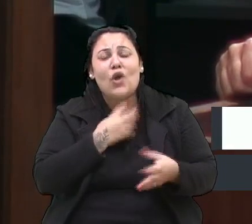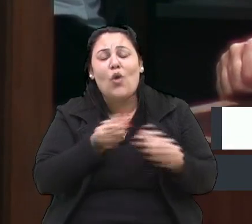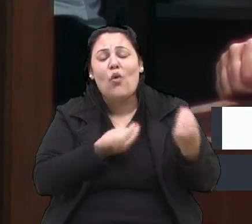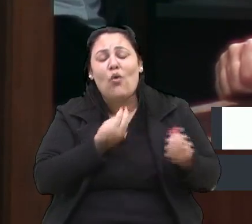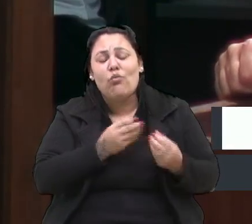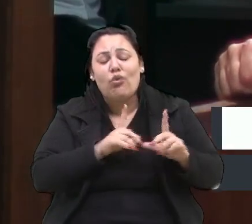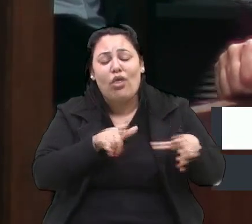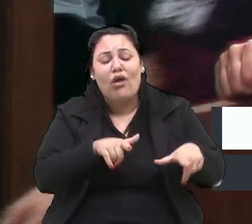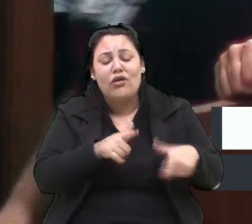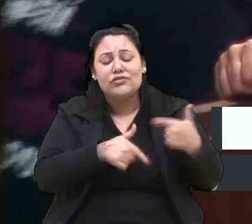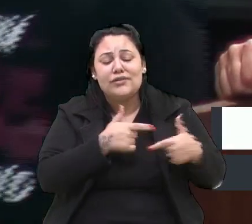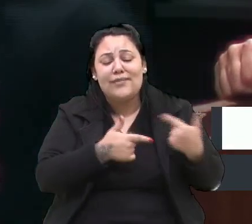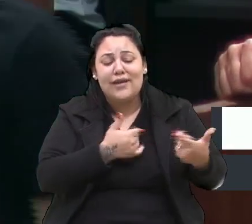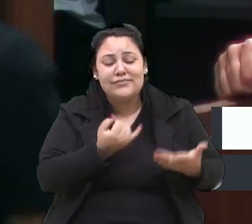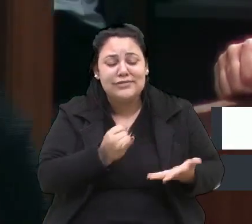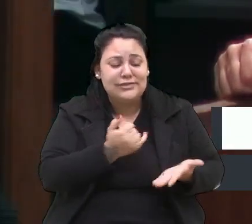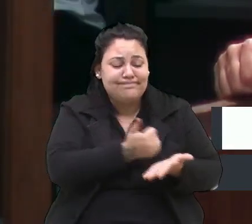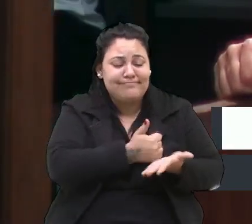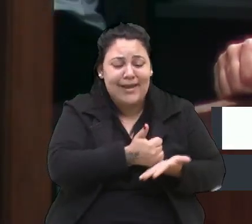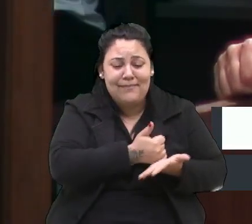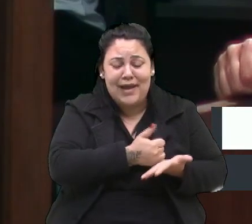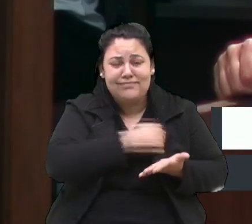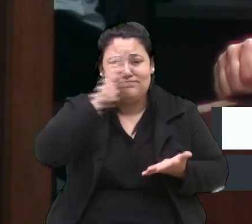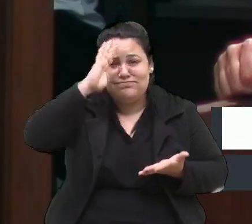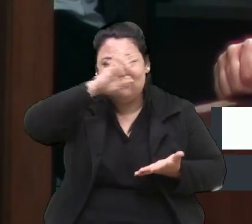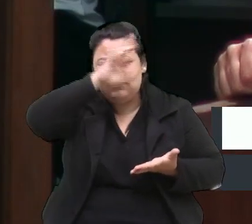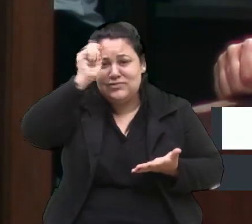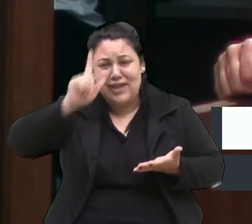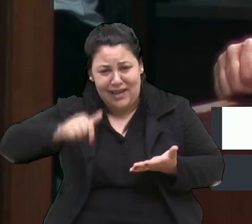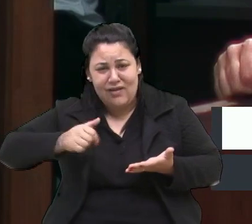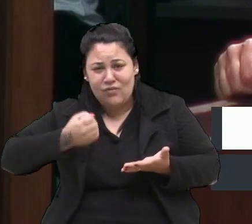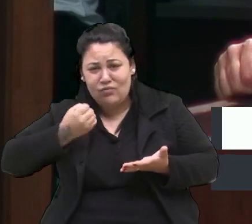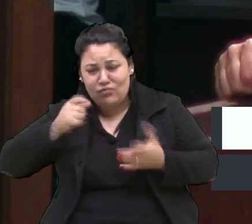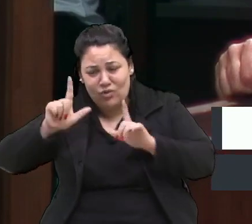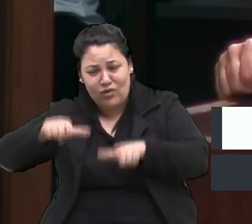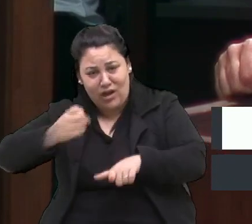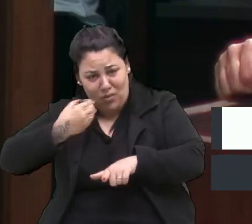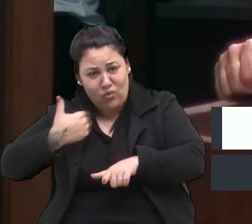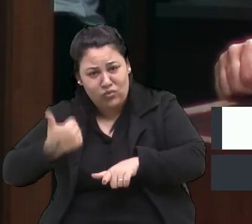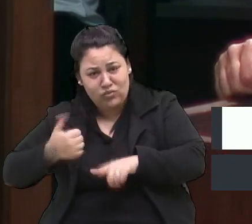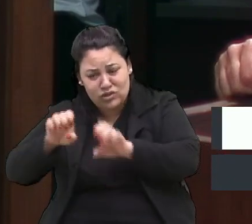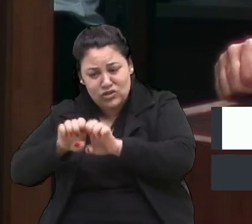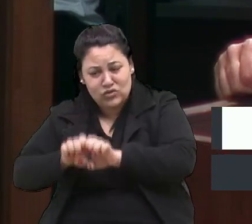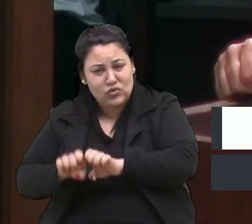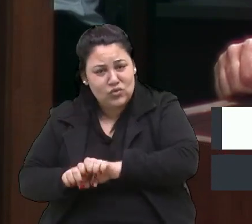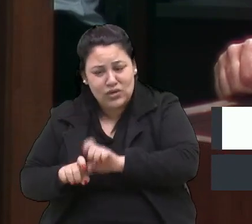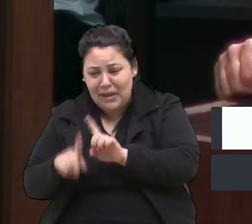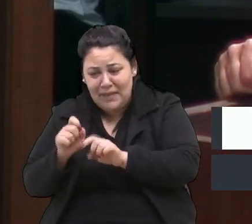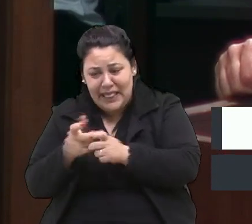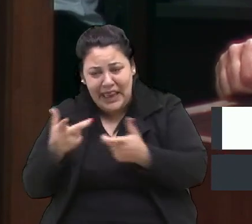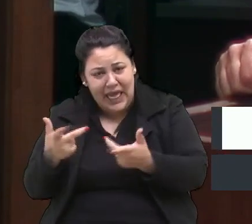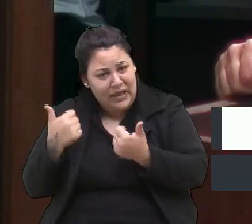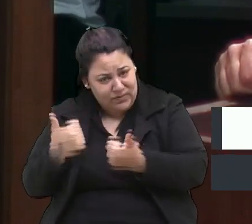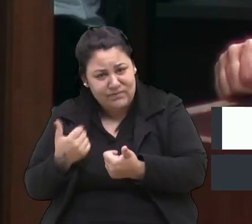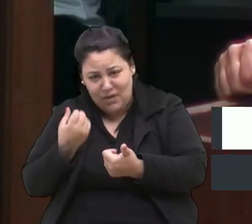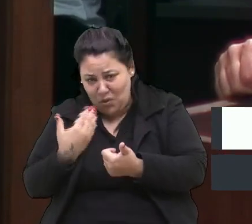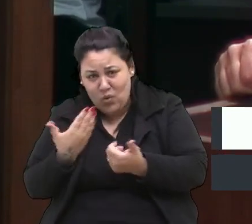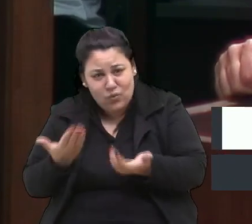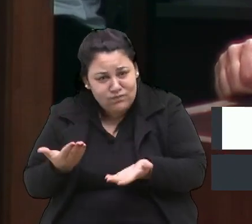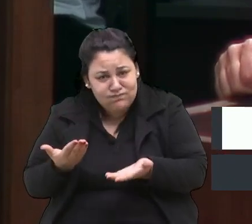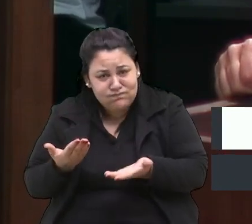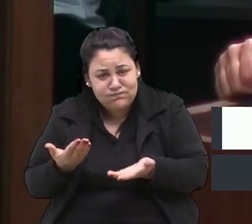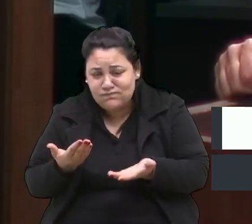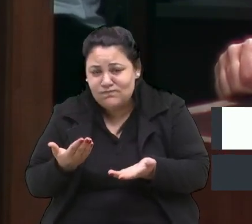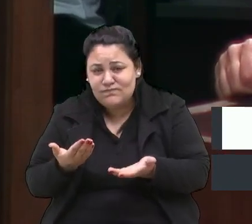a base da Guarda Municipal é um local adequado do ponto de vista dos equipamentos que estão lá, da